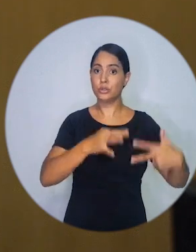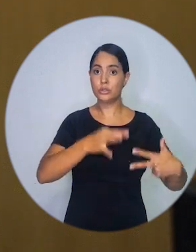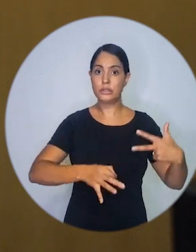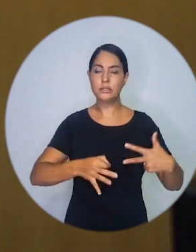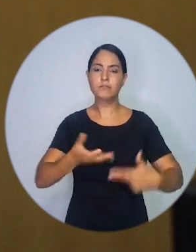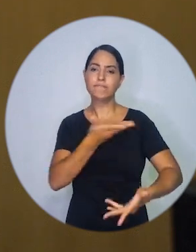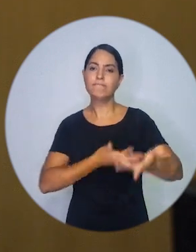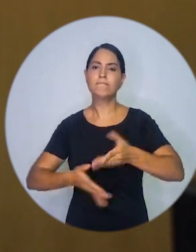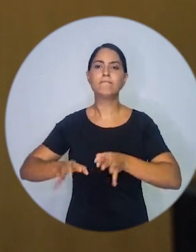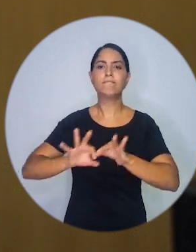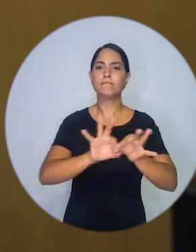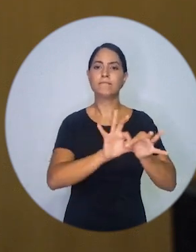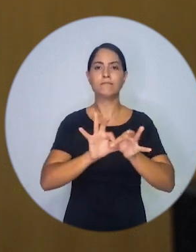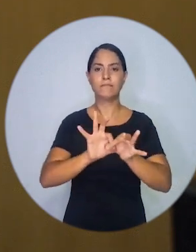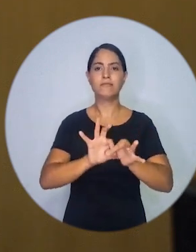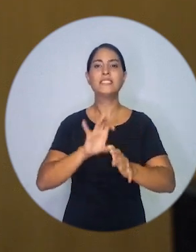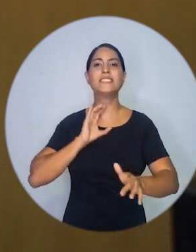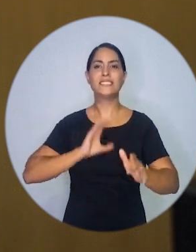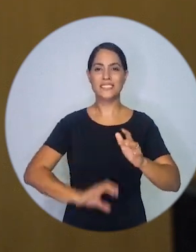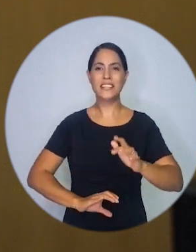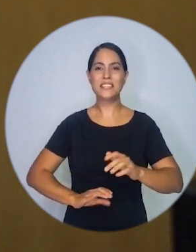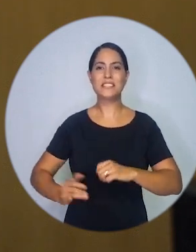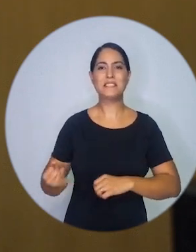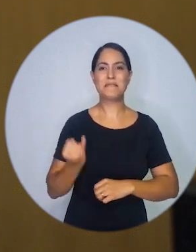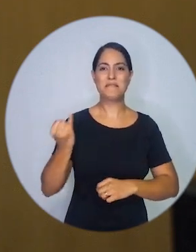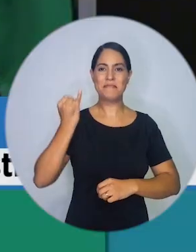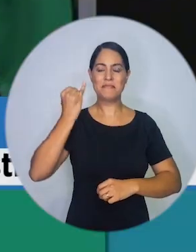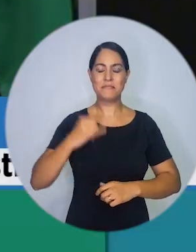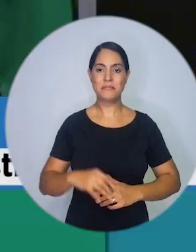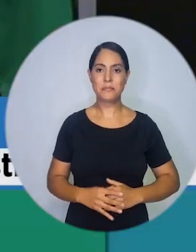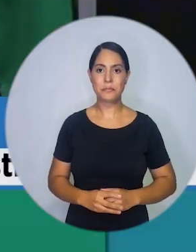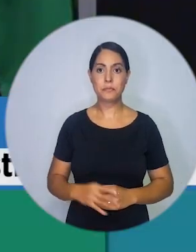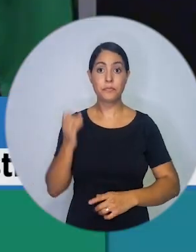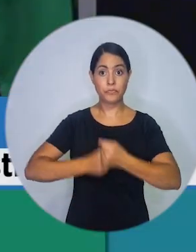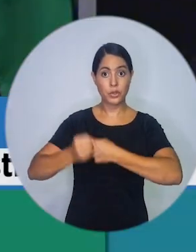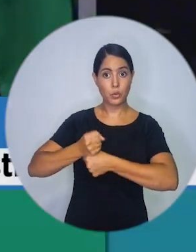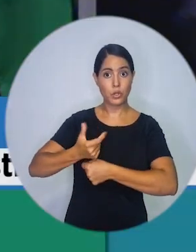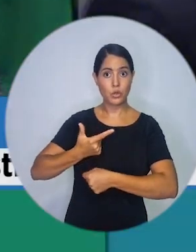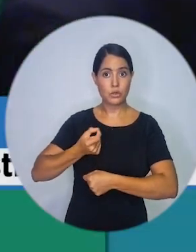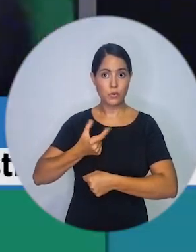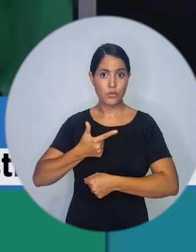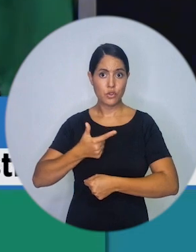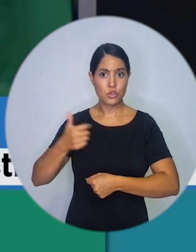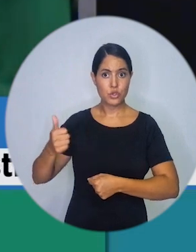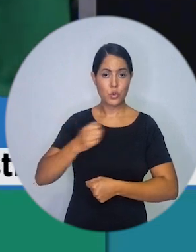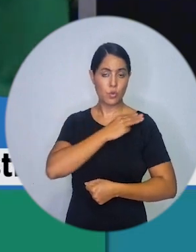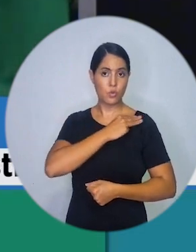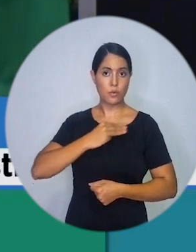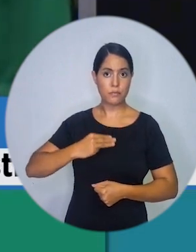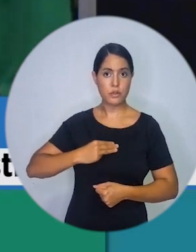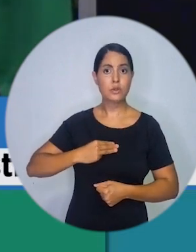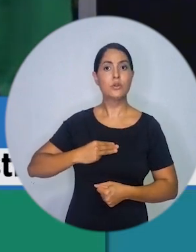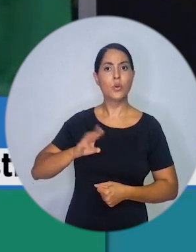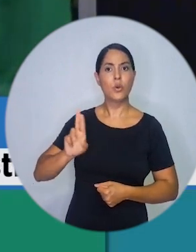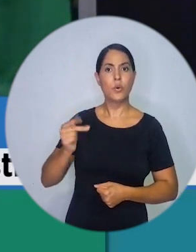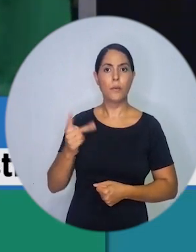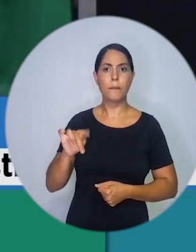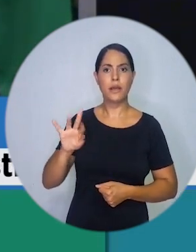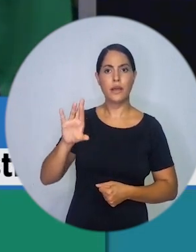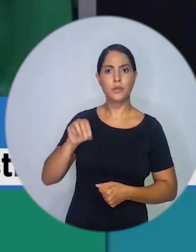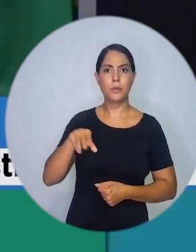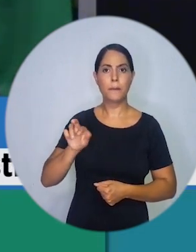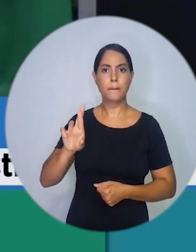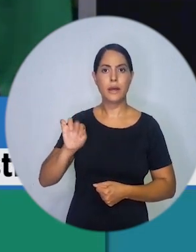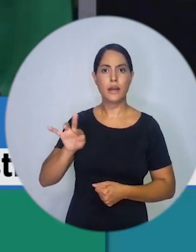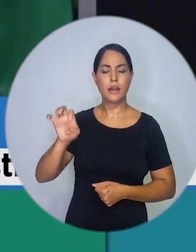justiça, pilares indissociáveis da cidadania. Em meados de 2021, o ministro Humberto Martins proferiu uma máxima